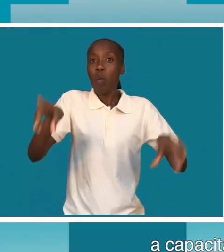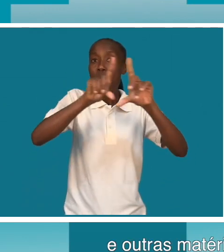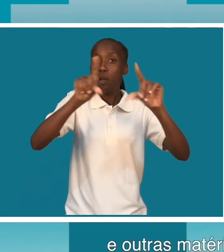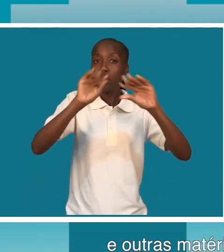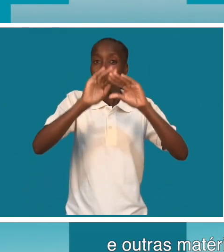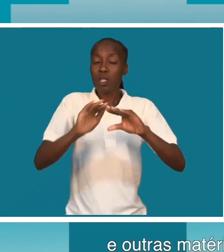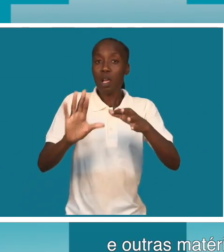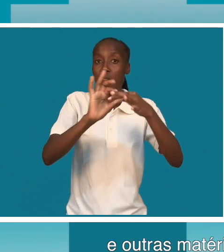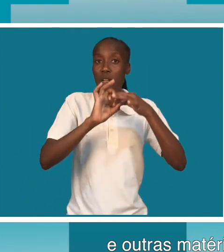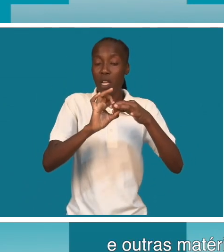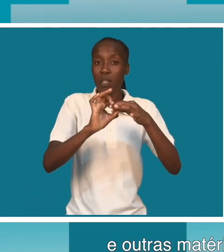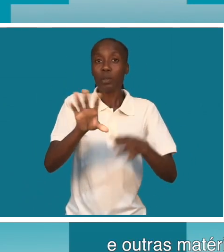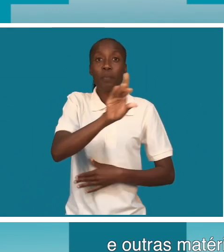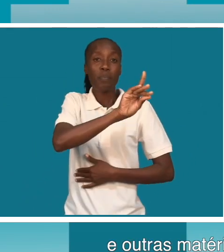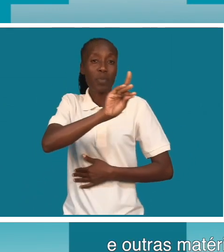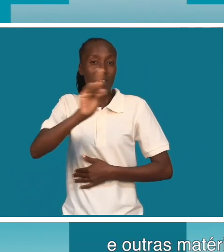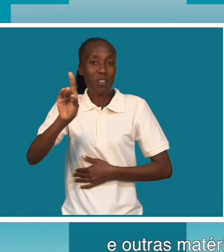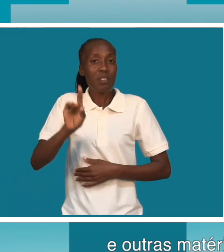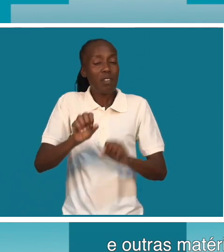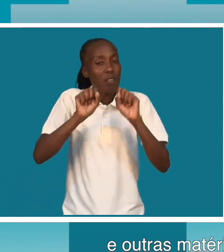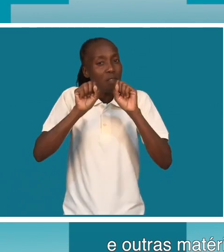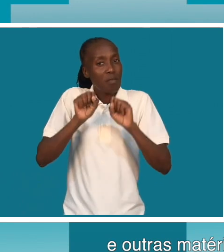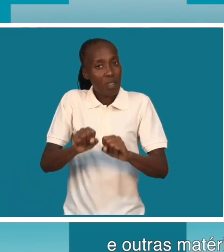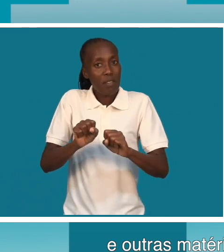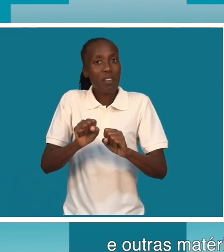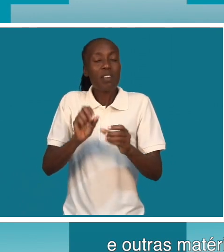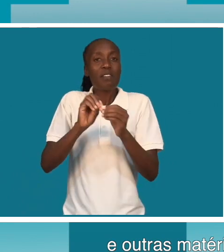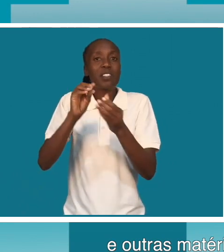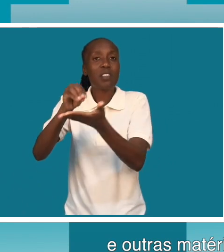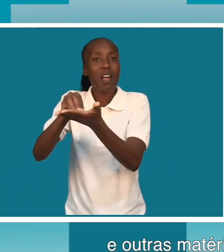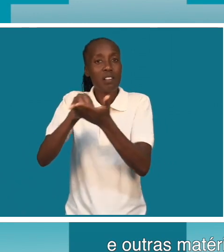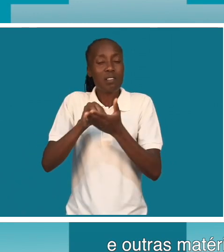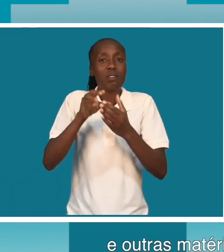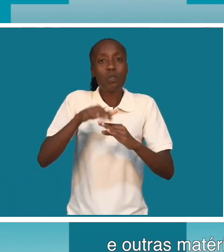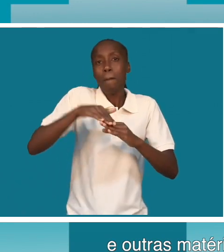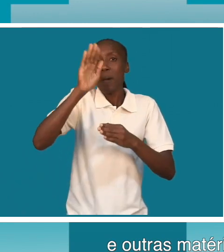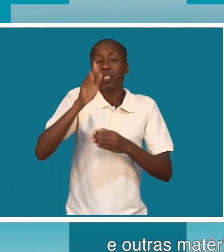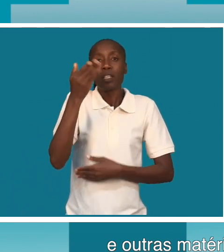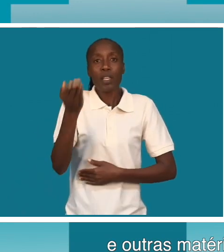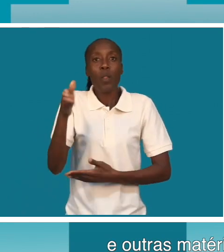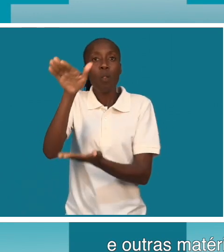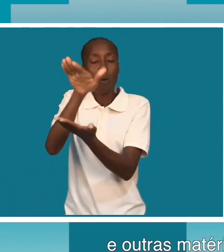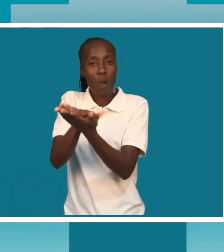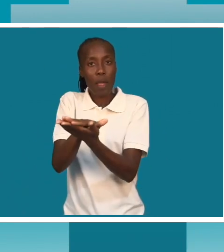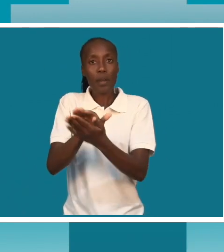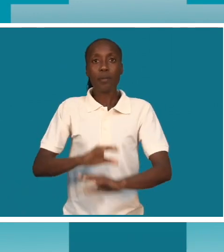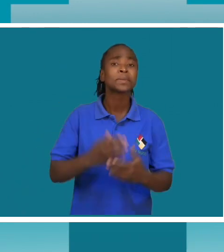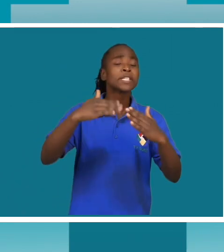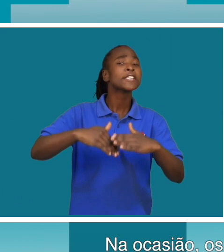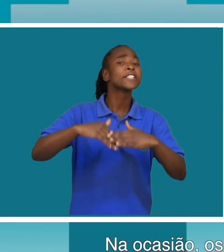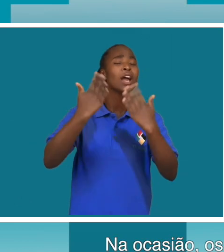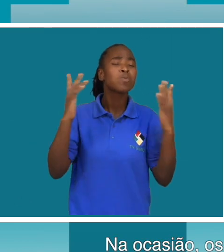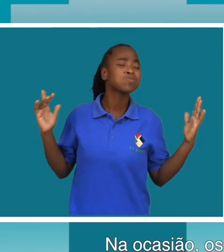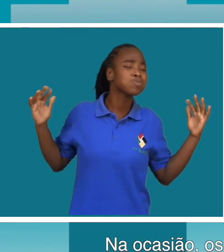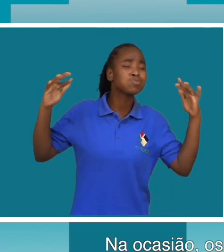sinais e outras matérias ligadas à deficiência de modo a permitir maior acesso aos serviços.